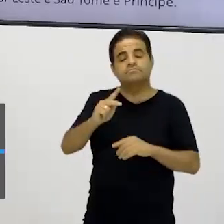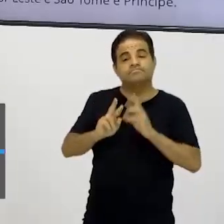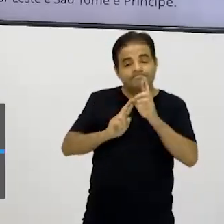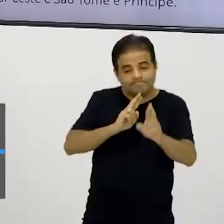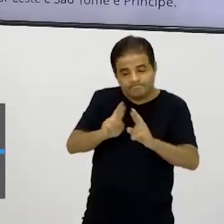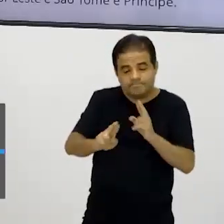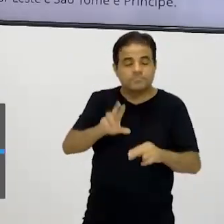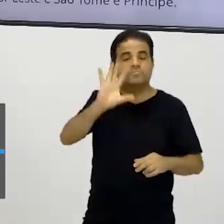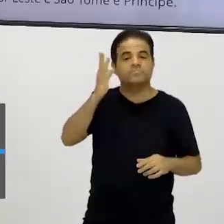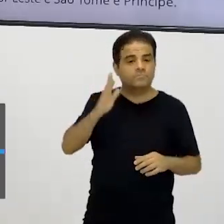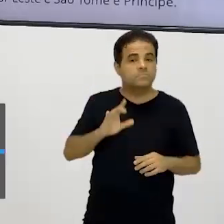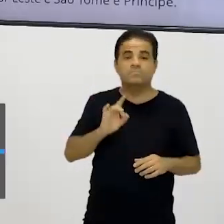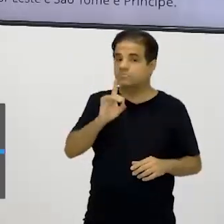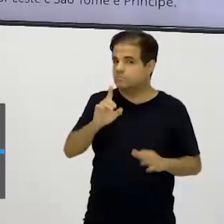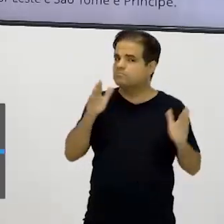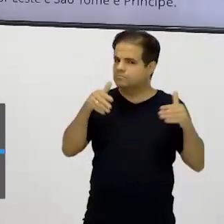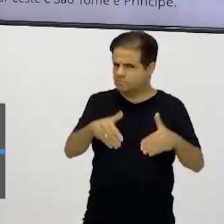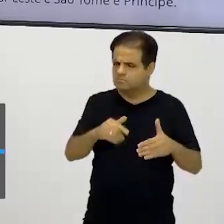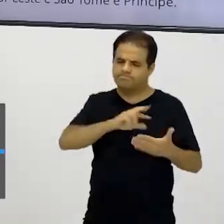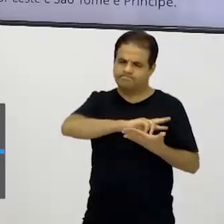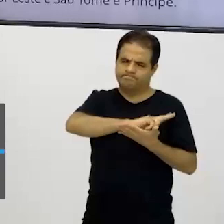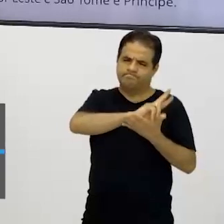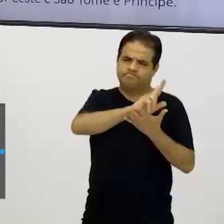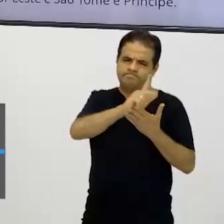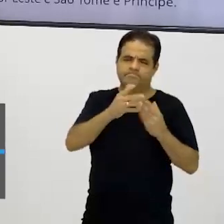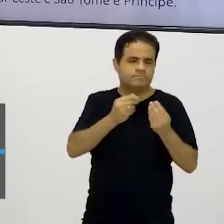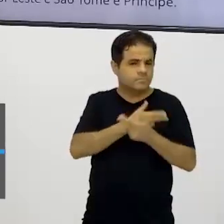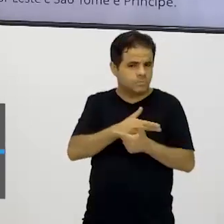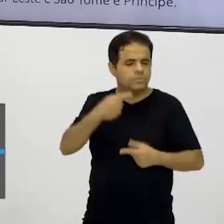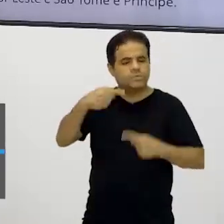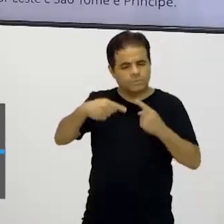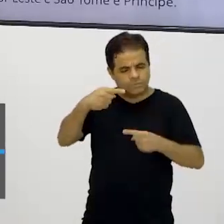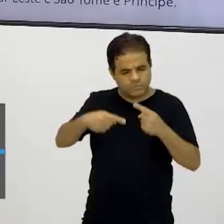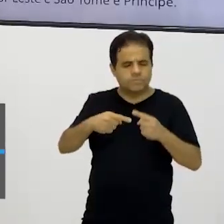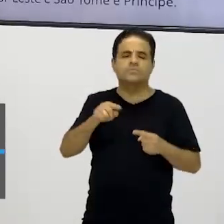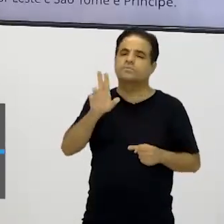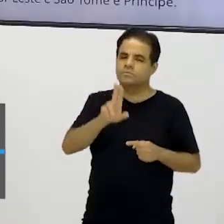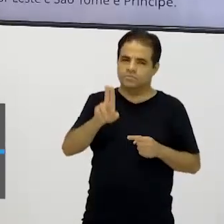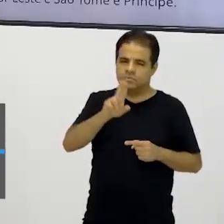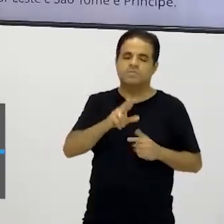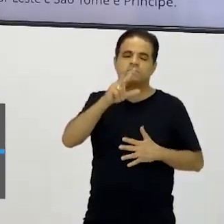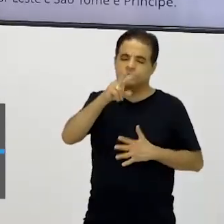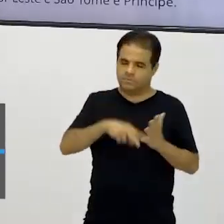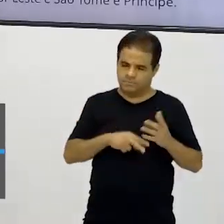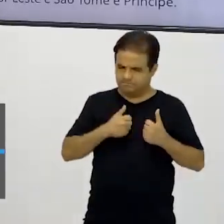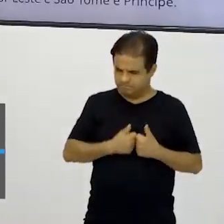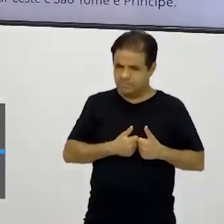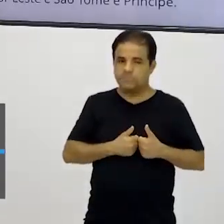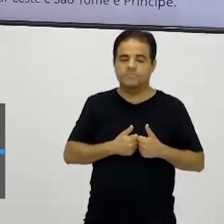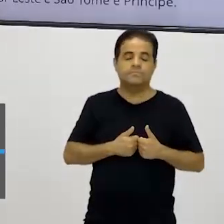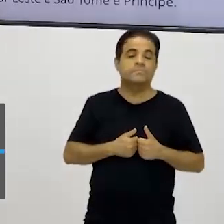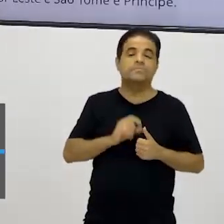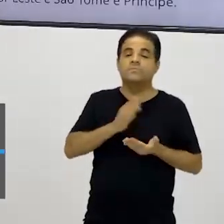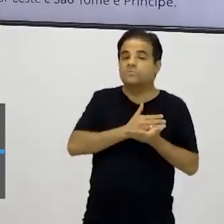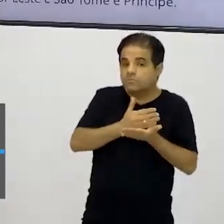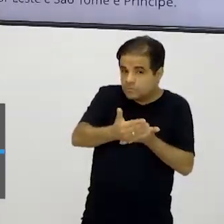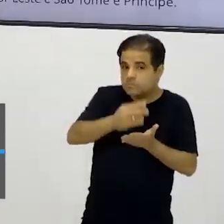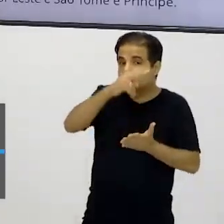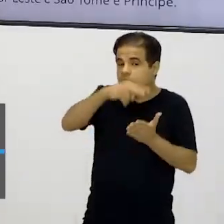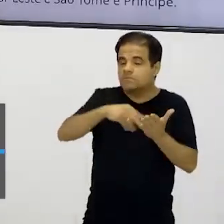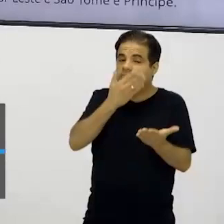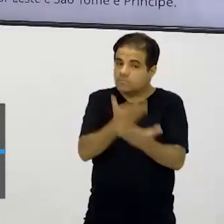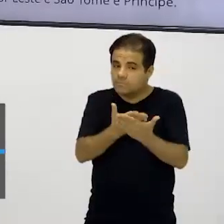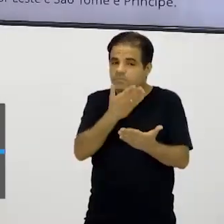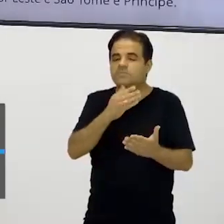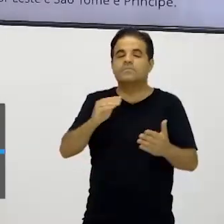consequências. Isso é só um dos focos, mas tem muito mais coisa para a gente discutir através dessa leitura, tá bom? Então, só para iniciar a aula com essa